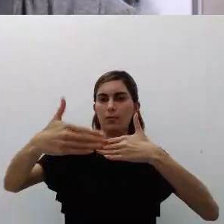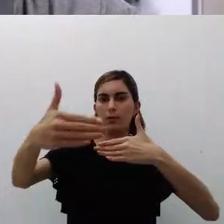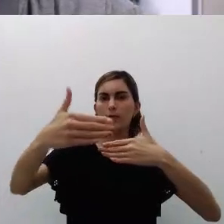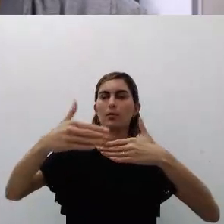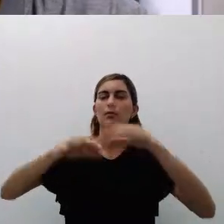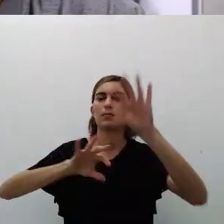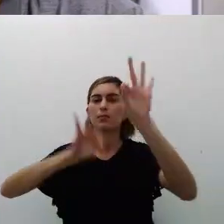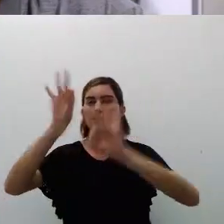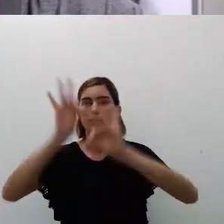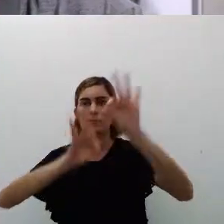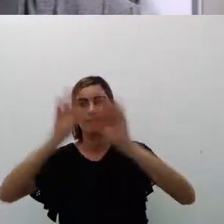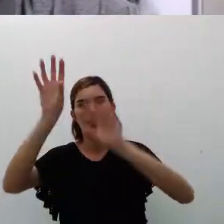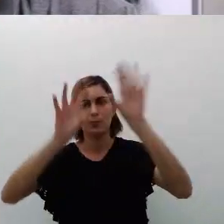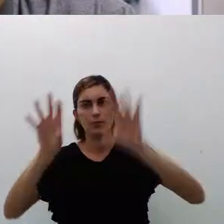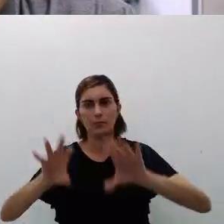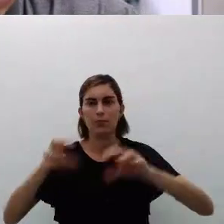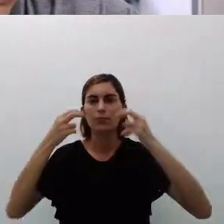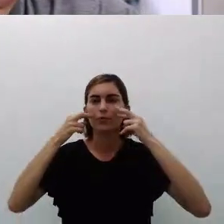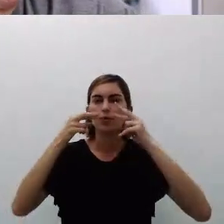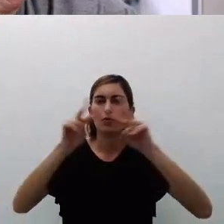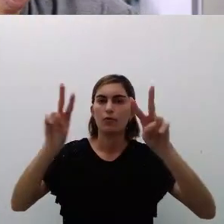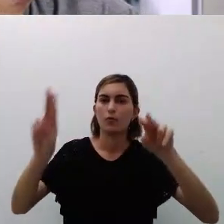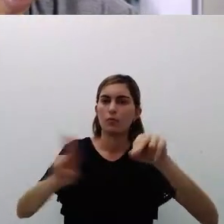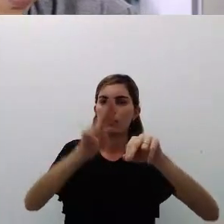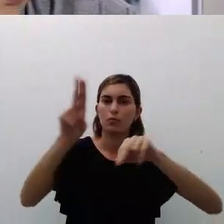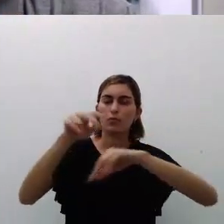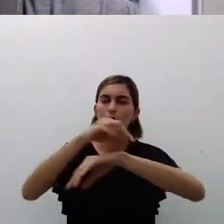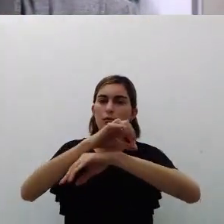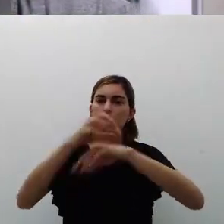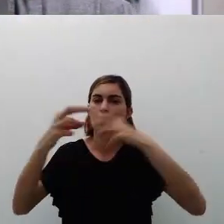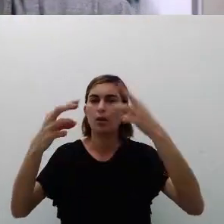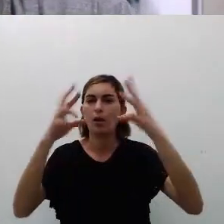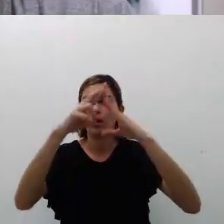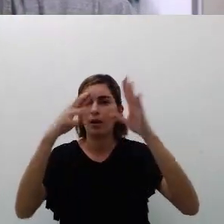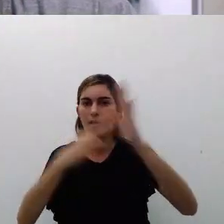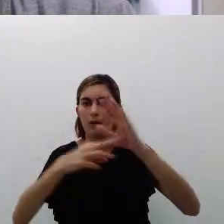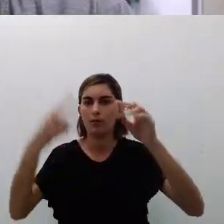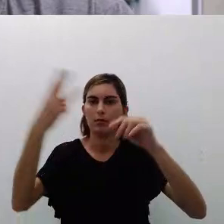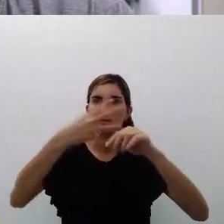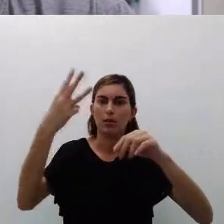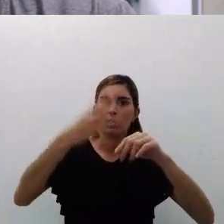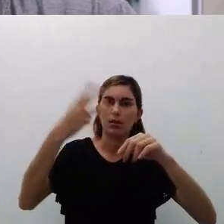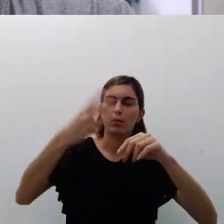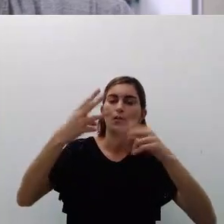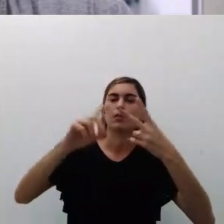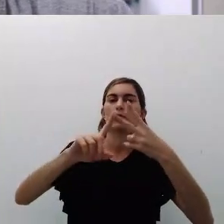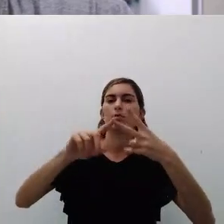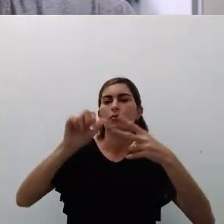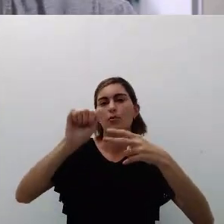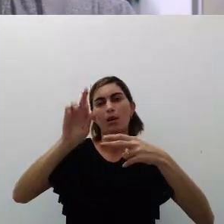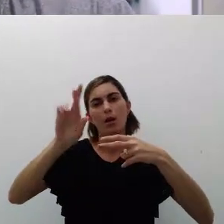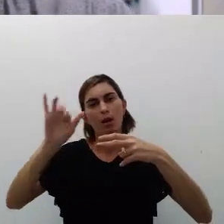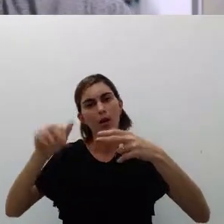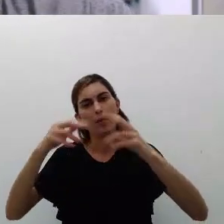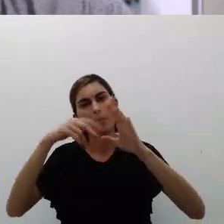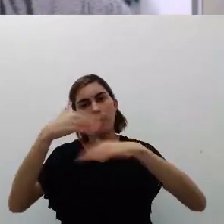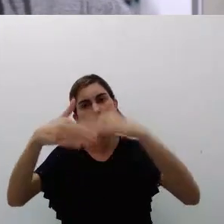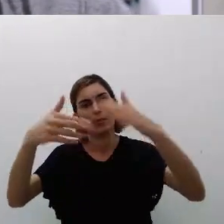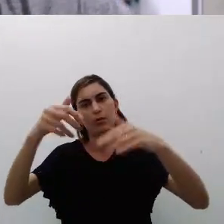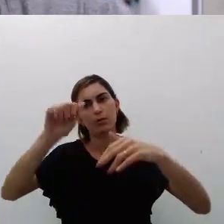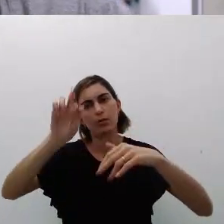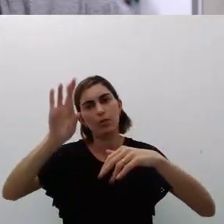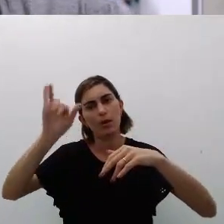usando regra de terço ou proporção áurea, a partir da identificação das formas geométricas, você